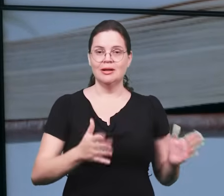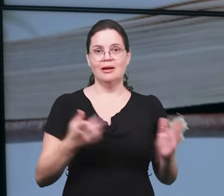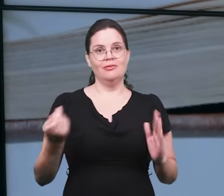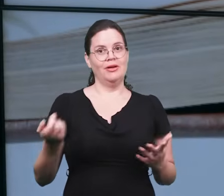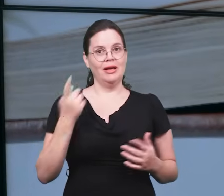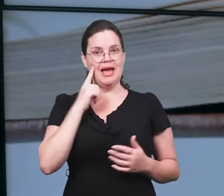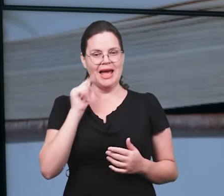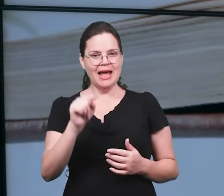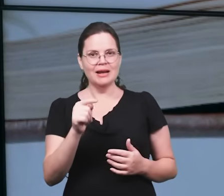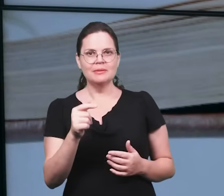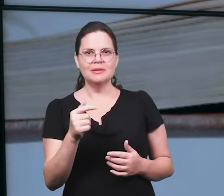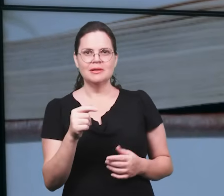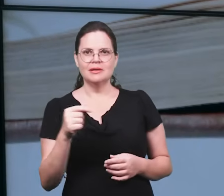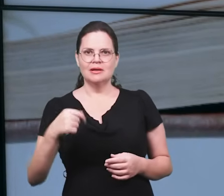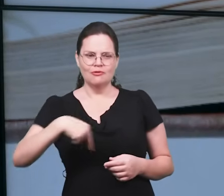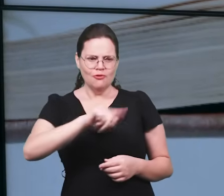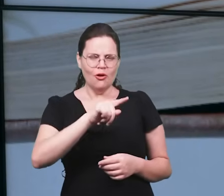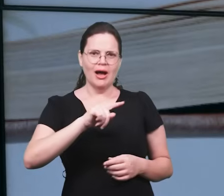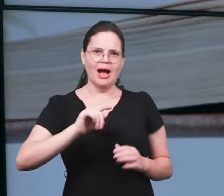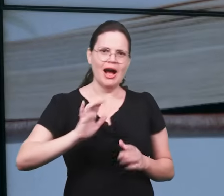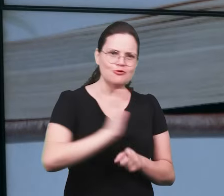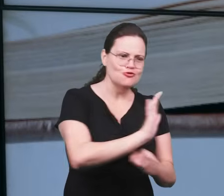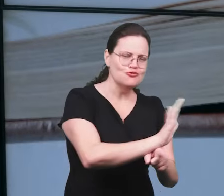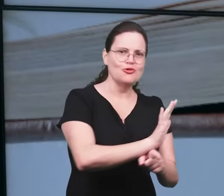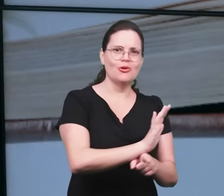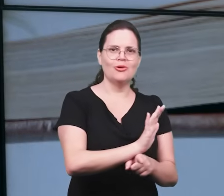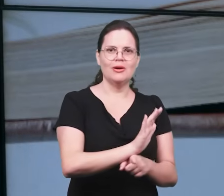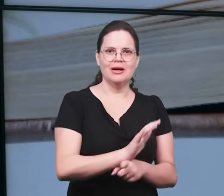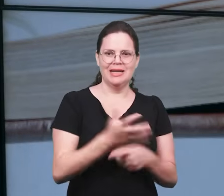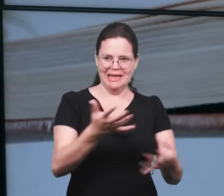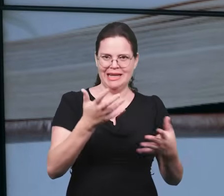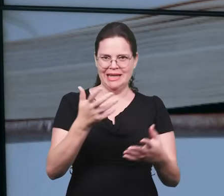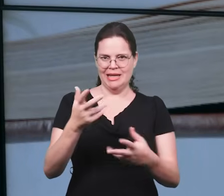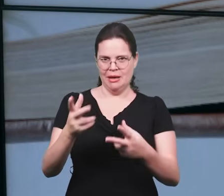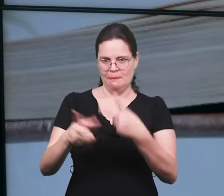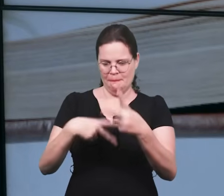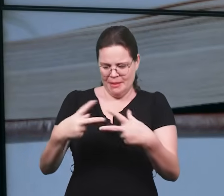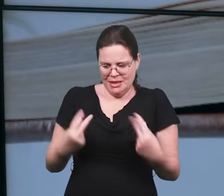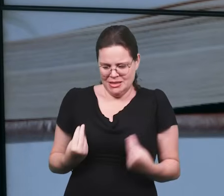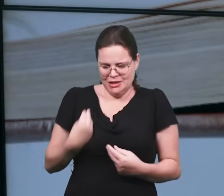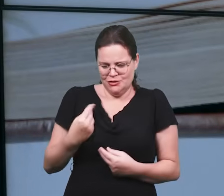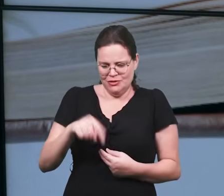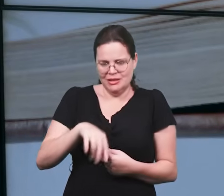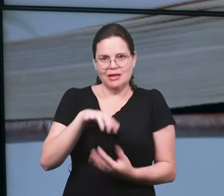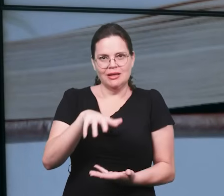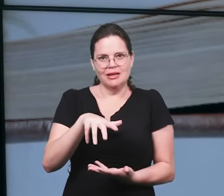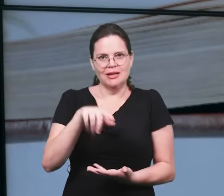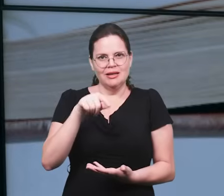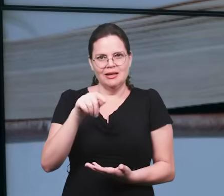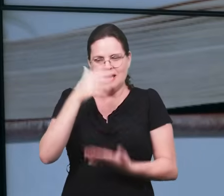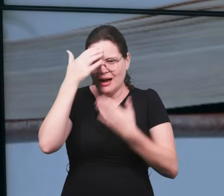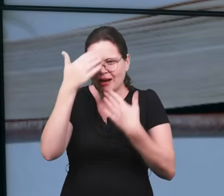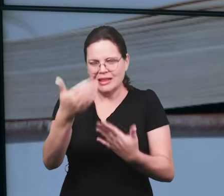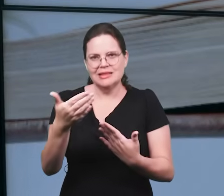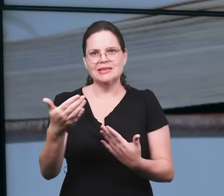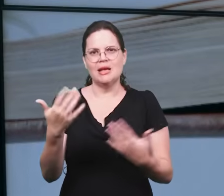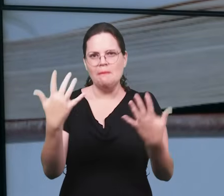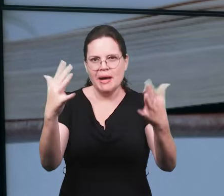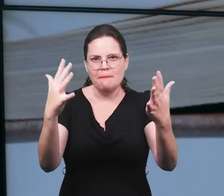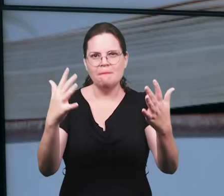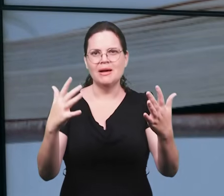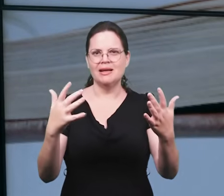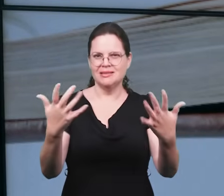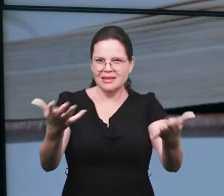um reconhecimento para esta vida. Ela não esperava um agradecimento, ela não fez